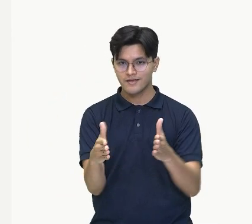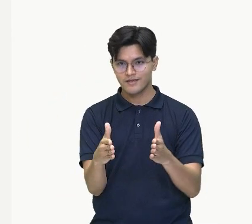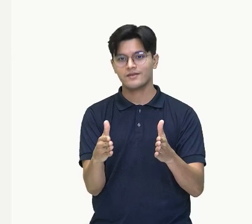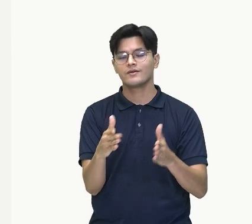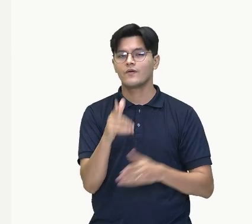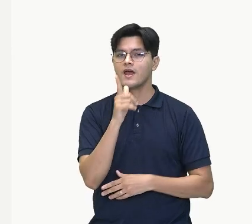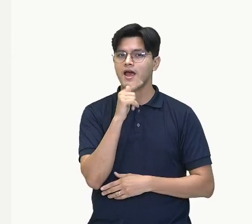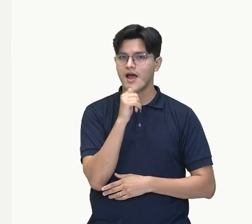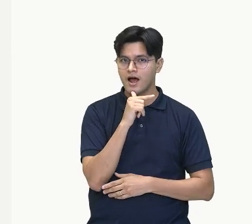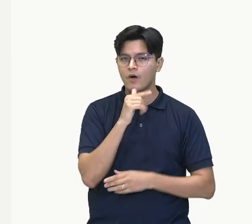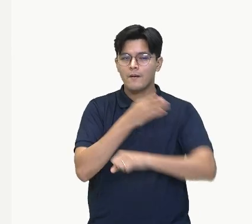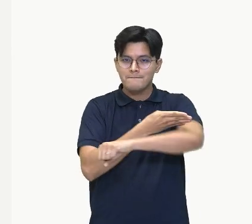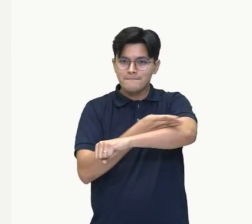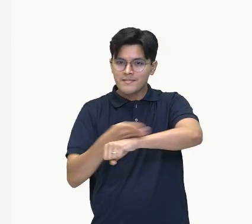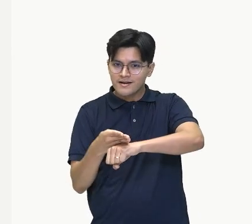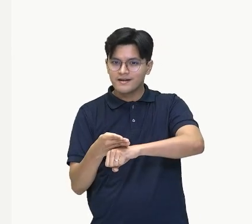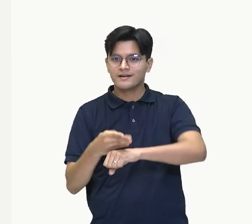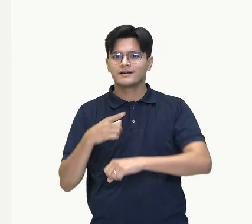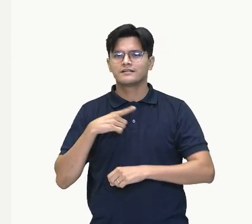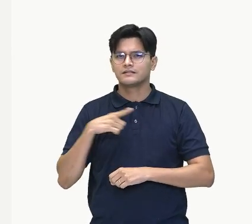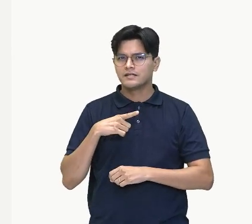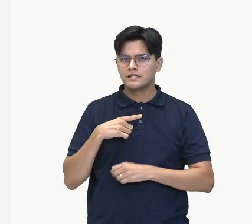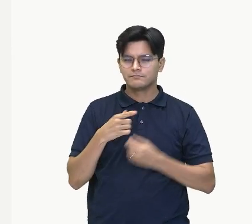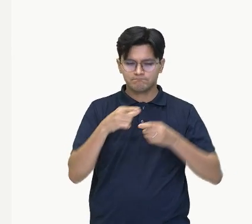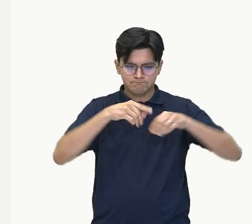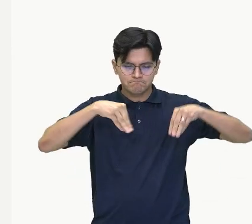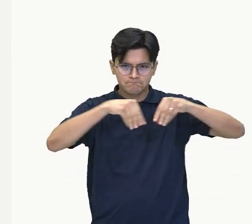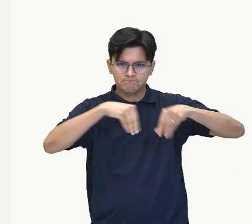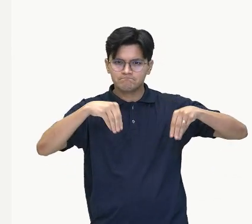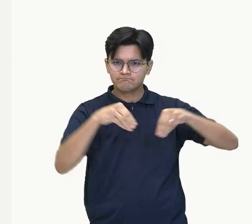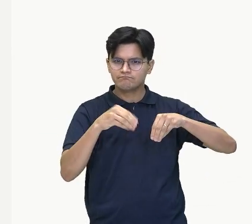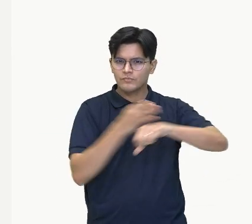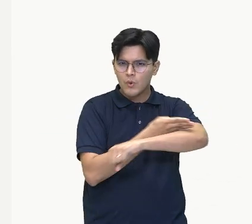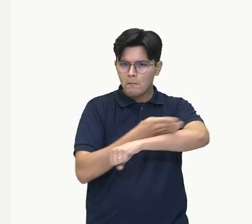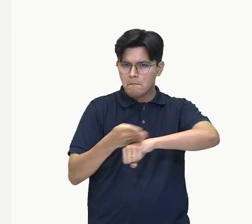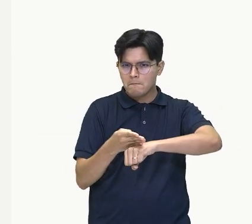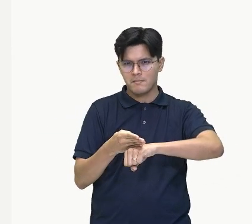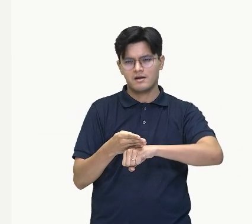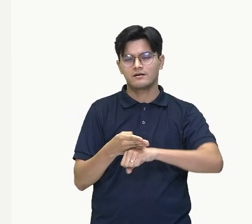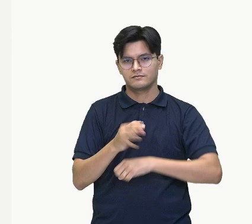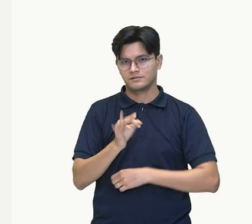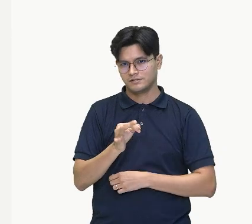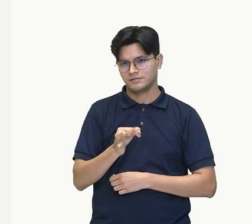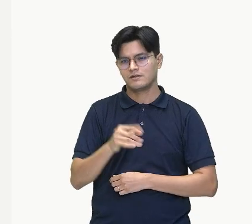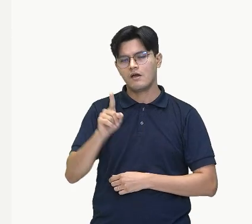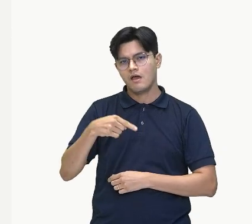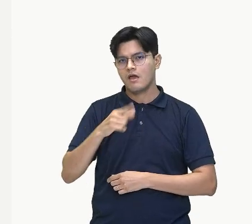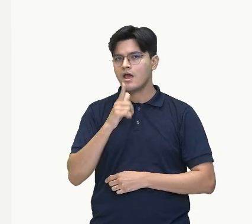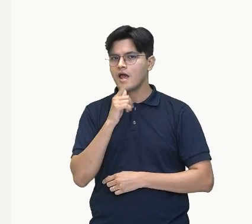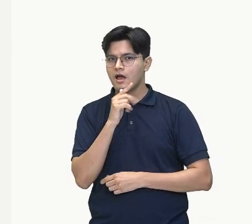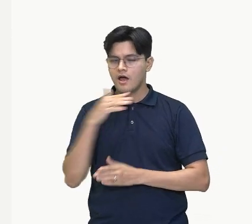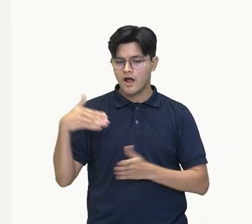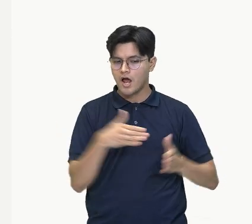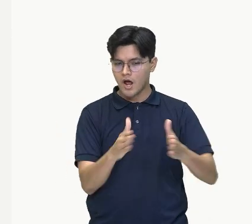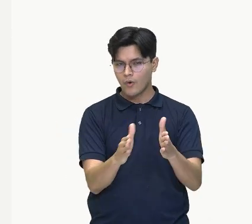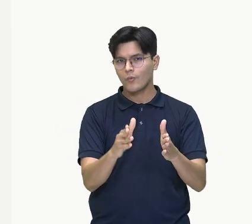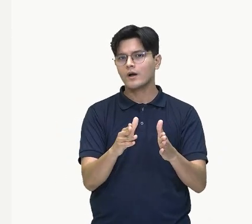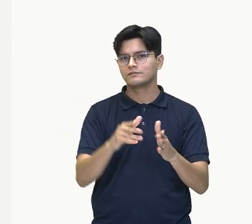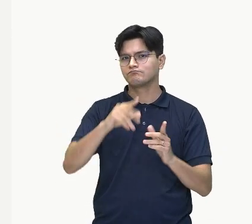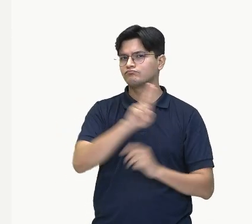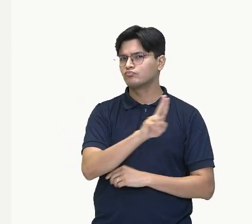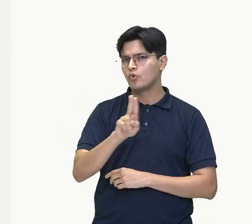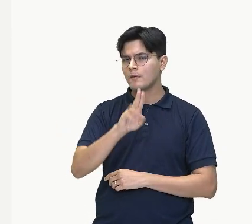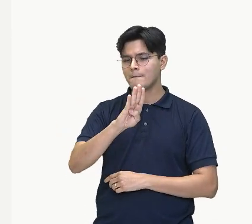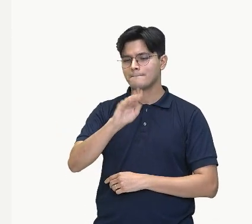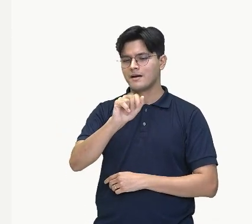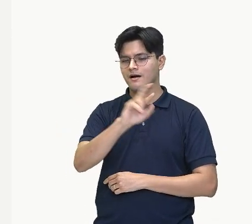ou barrenta. Esses rios de águas brancas, mais conhecidos como rios de águas barrentas na nossa Amazônia,